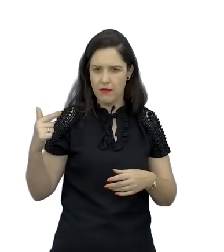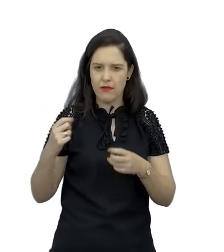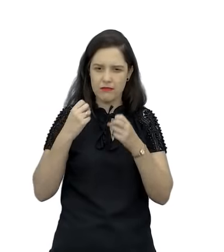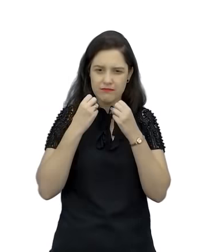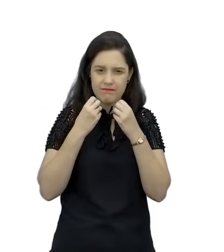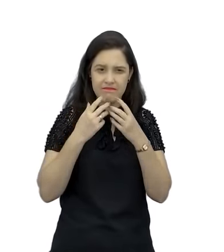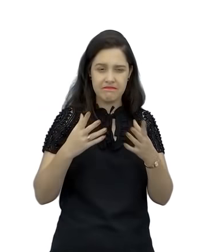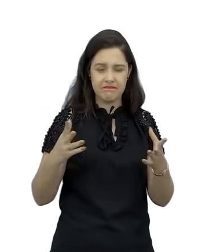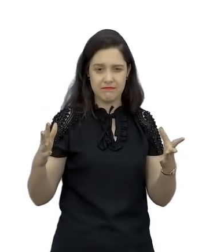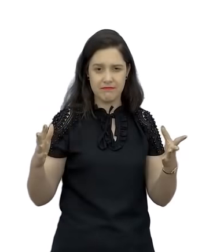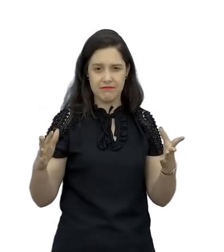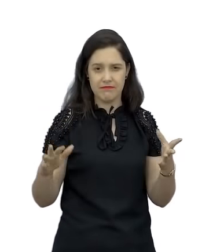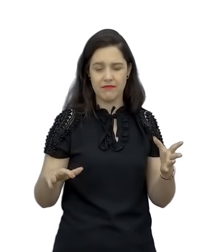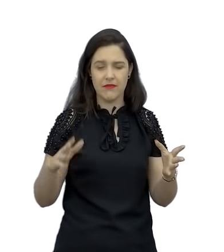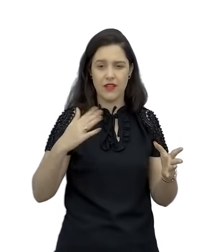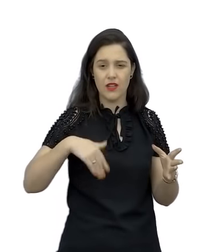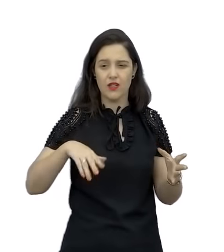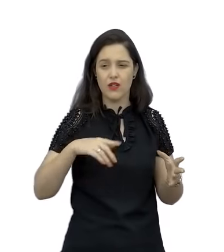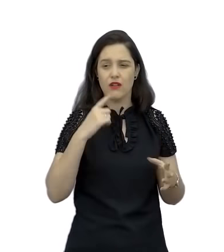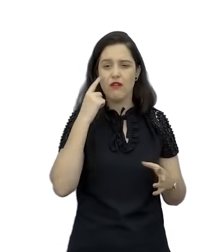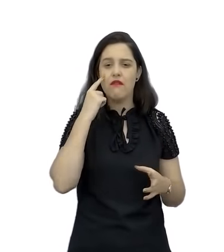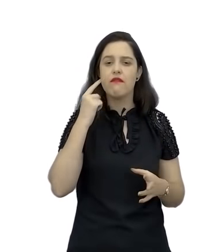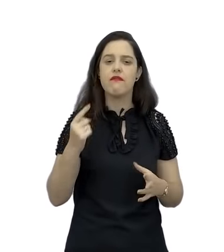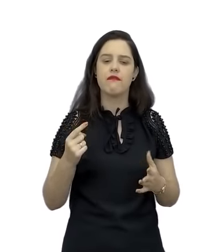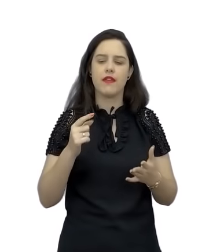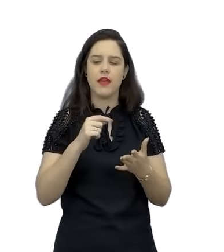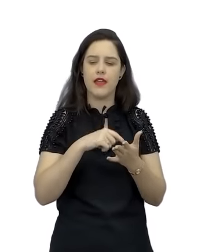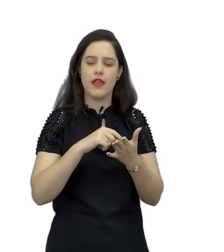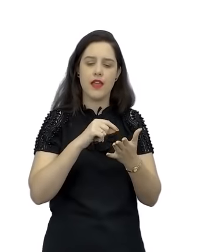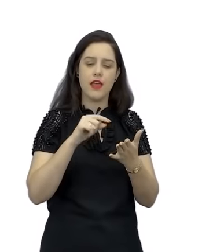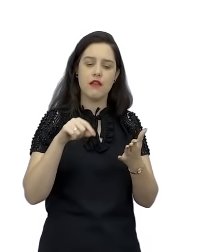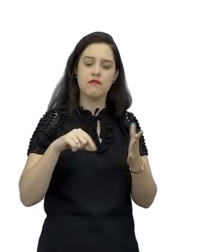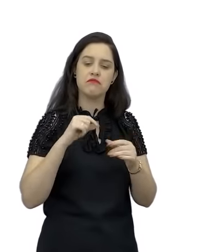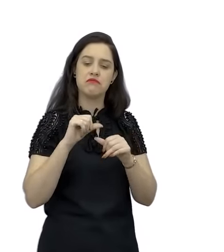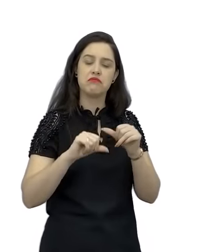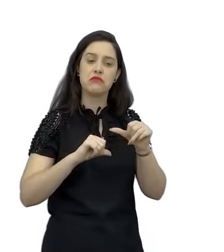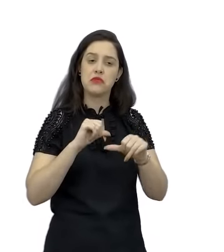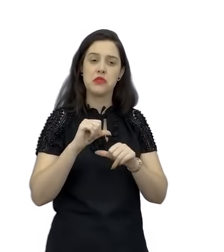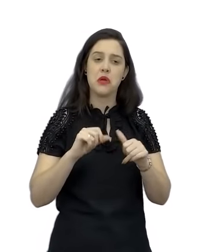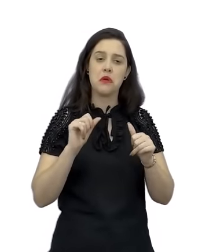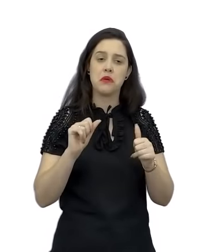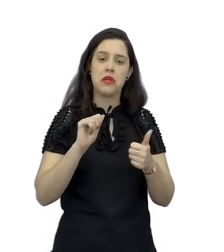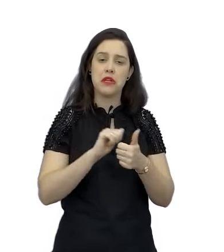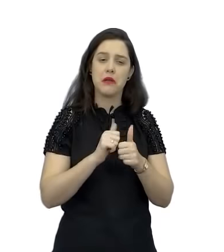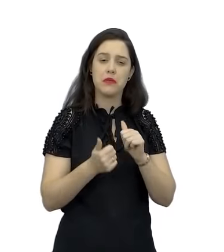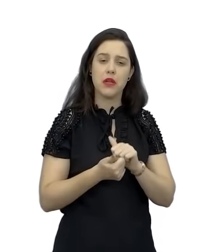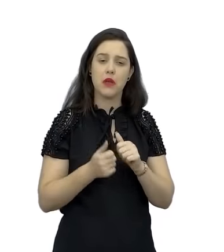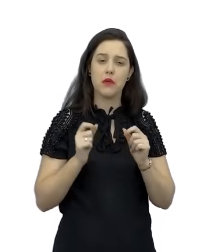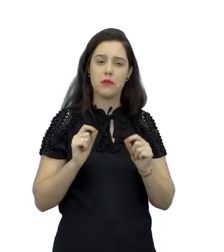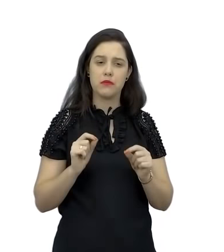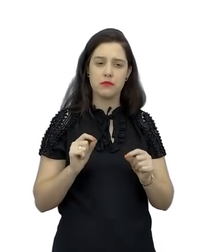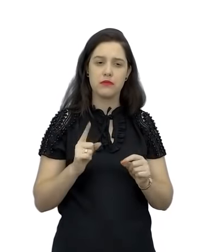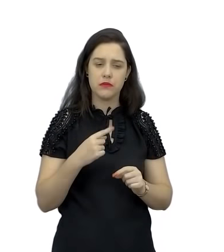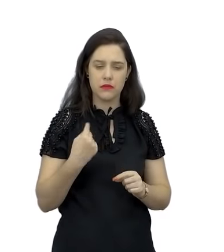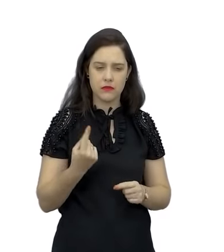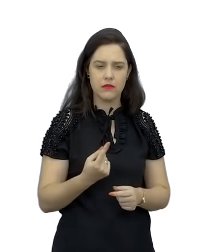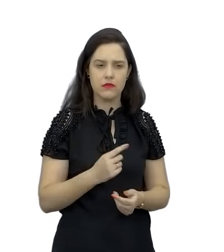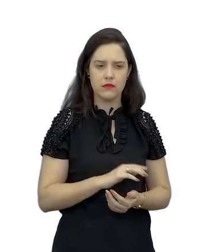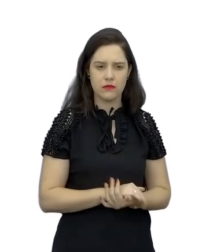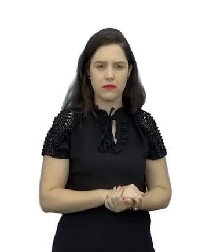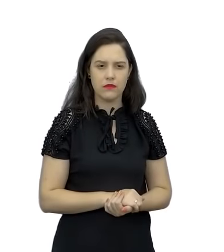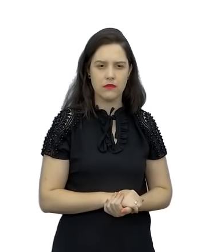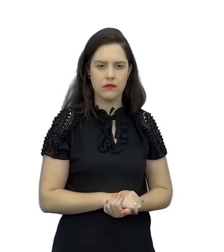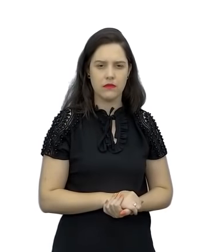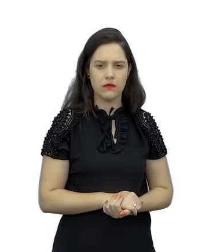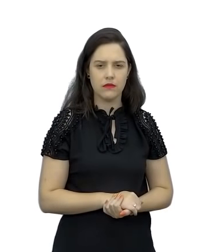né? A gente vê alguma coisa que pode estar atrelada àquele movimento que nós estamos aí